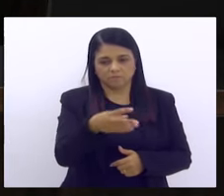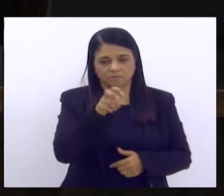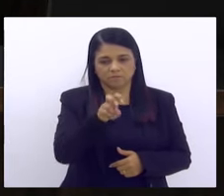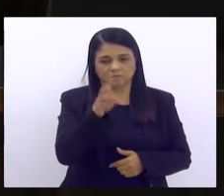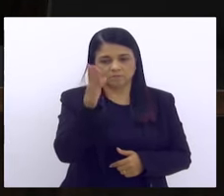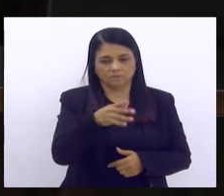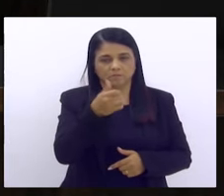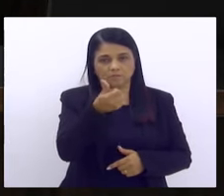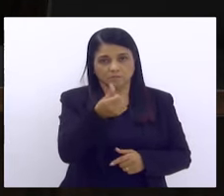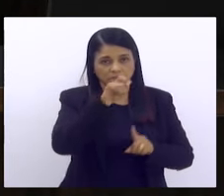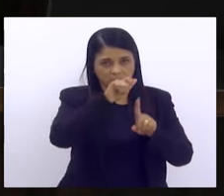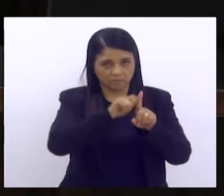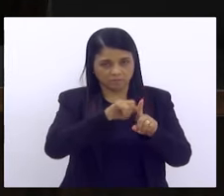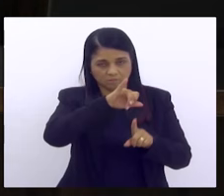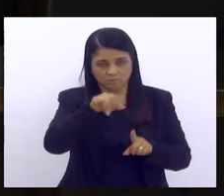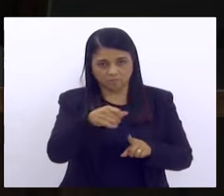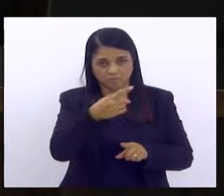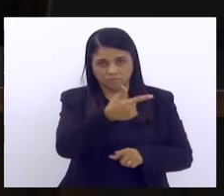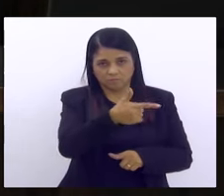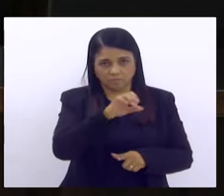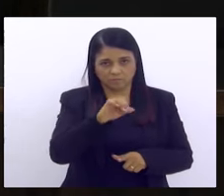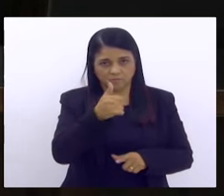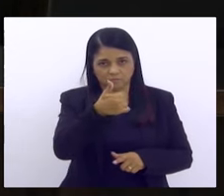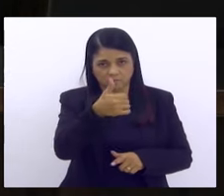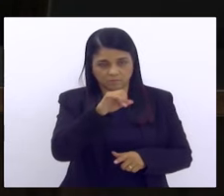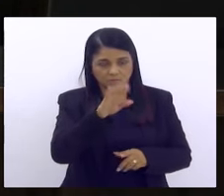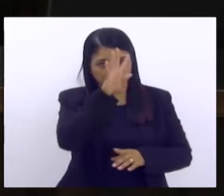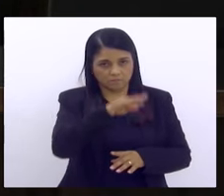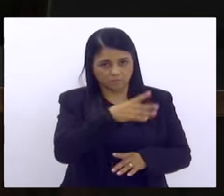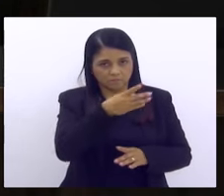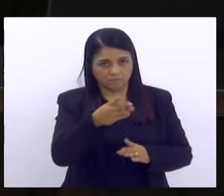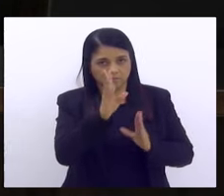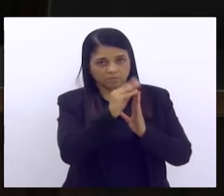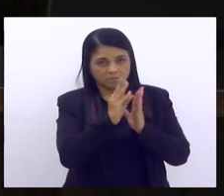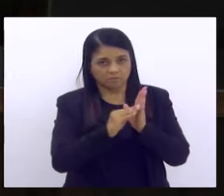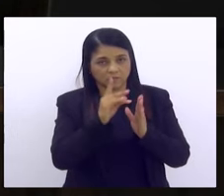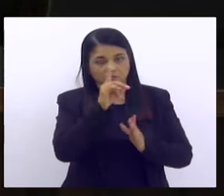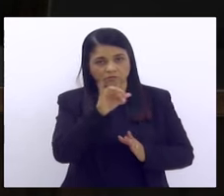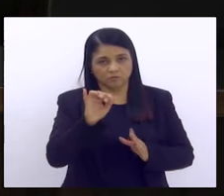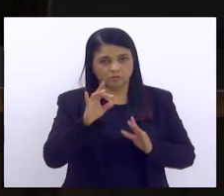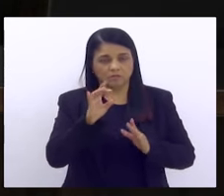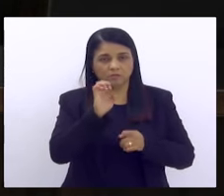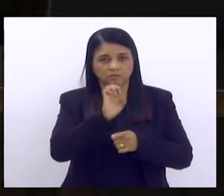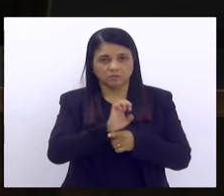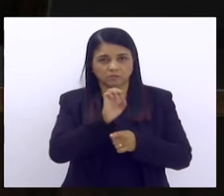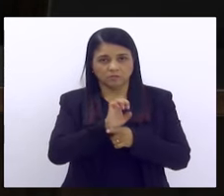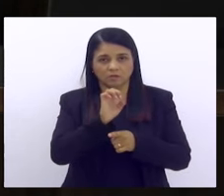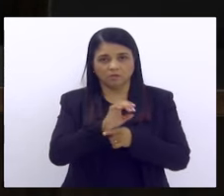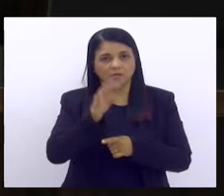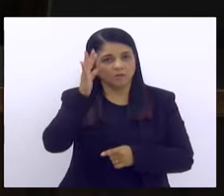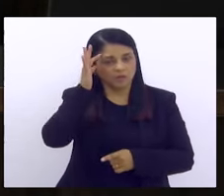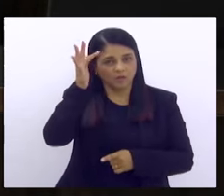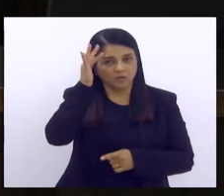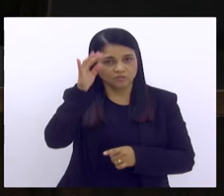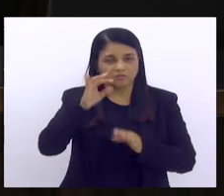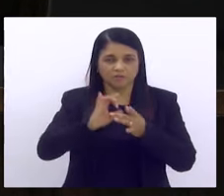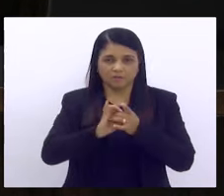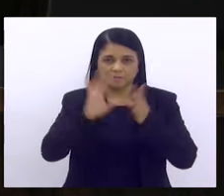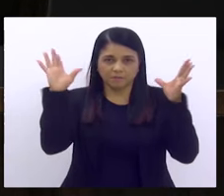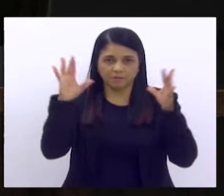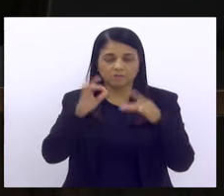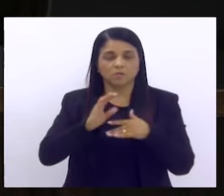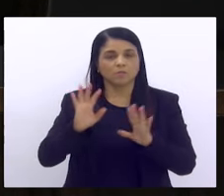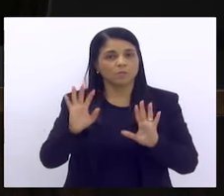de 6 de janeiro de 2010, para incluir no calendário do Estado do Rio de Janeiro o Dia Estadual da Teologia da Libertação, a ser